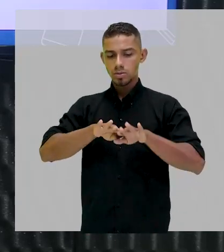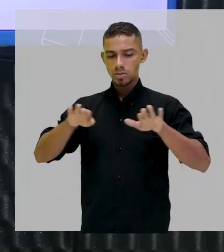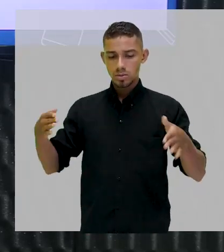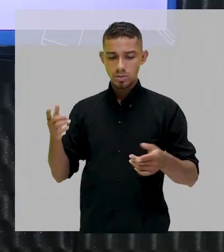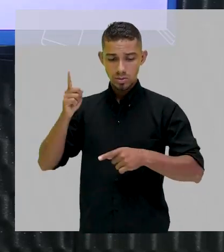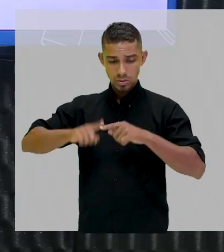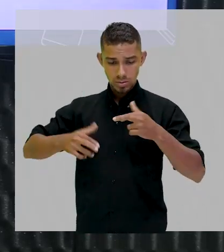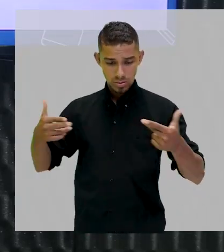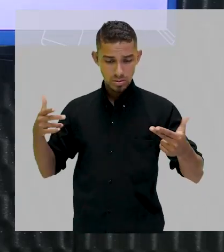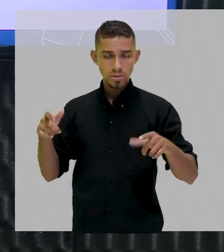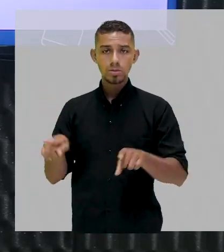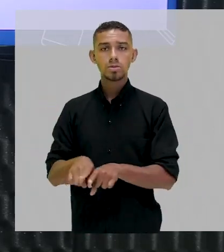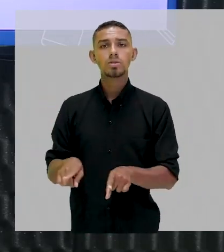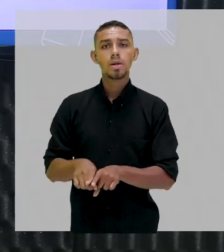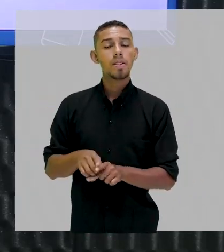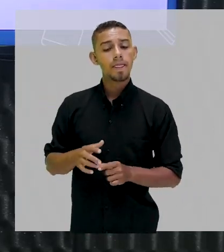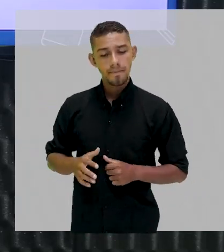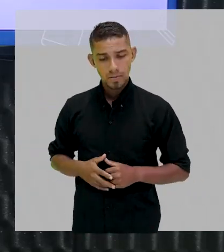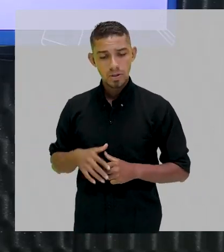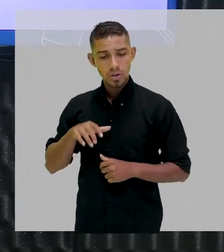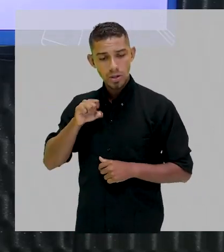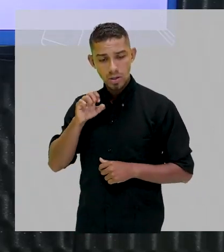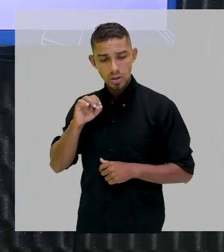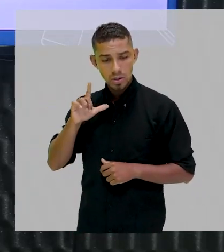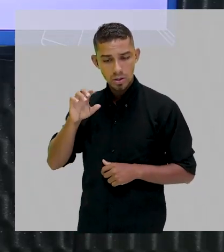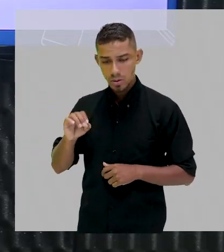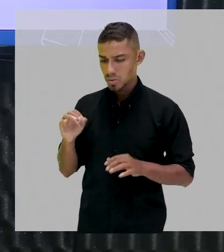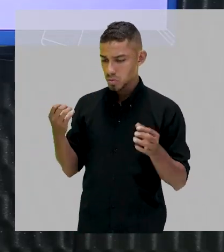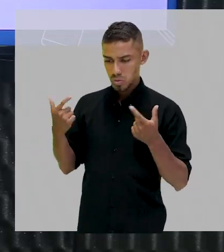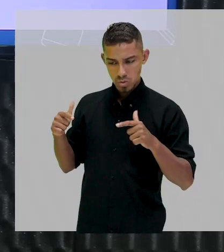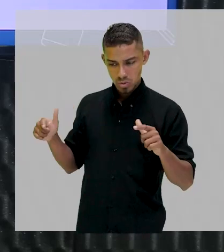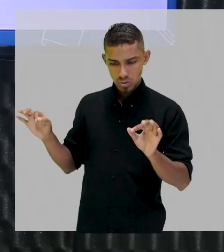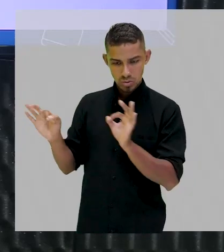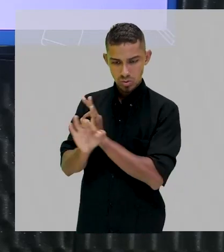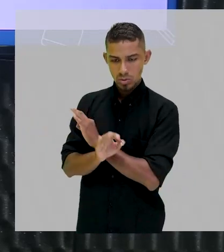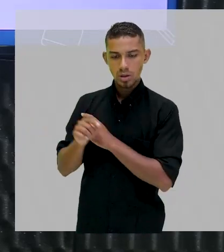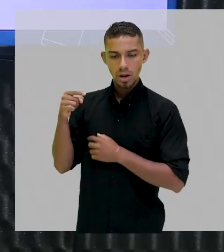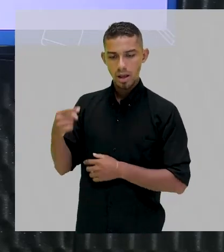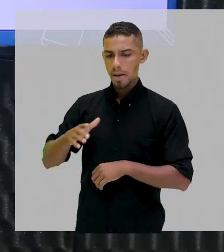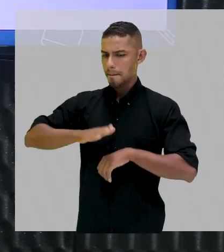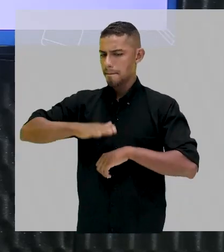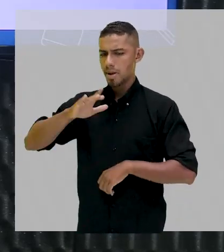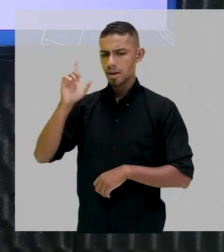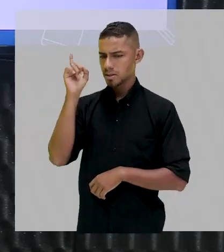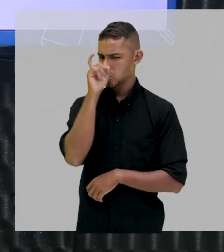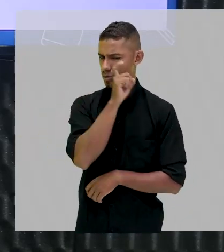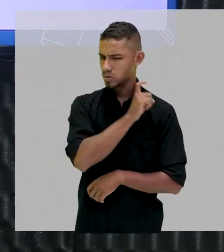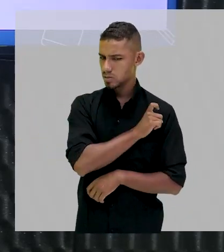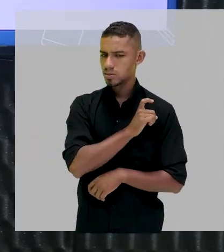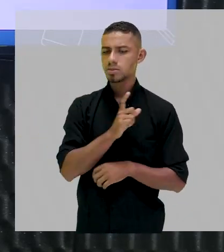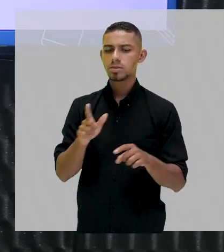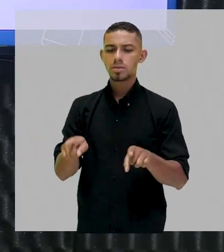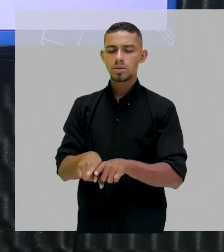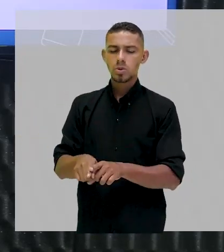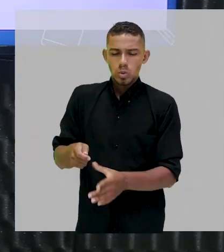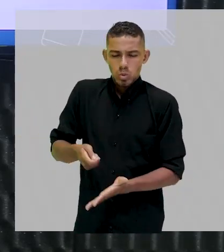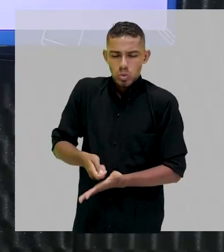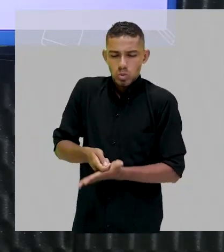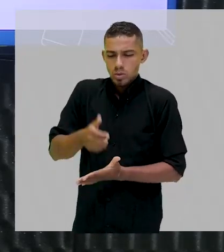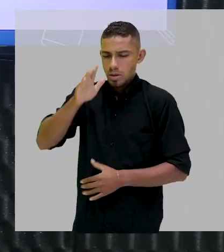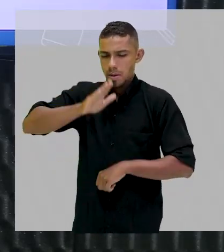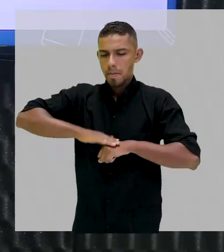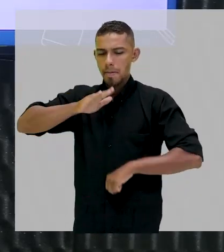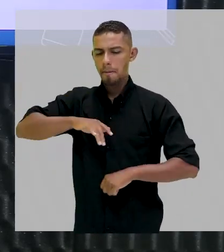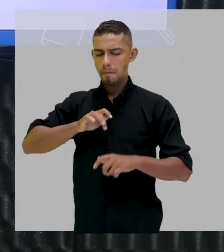O Pilates solo, que é aquele que é praticado sem uso nenhum de aparelho, ele é considerado mais difícil, por exigir muito